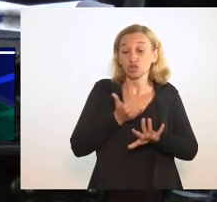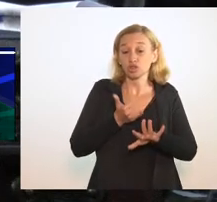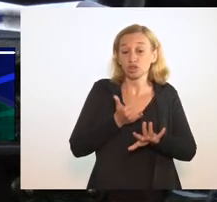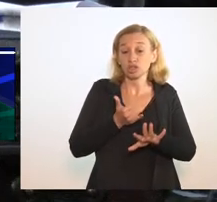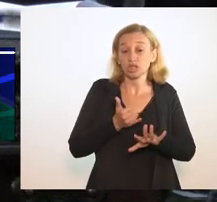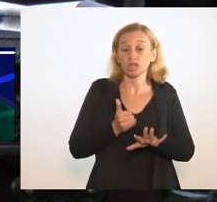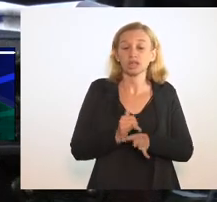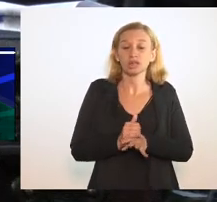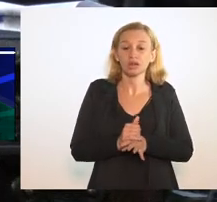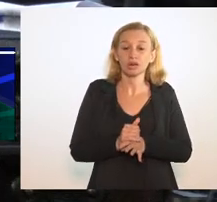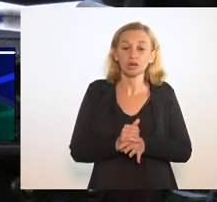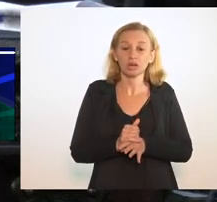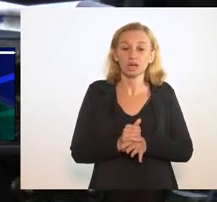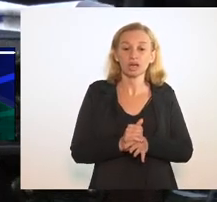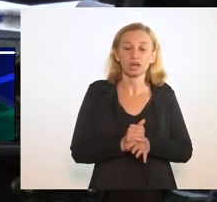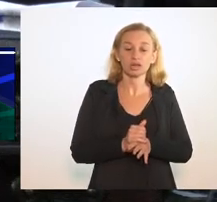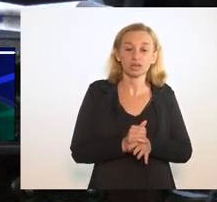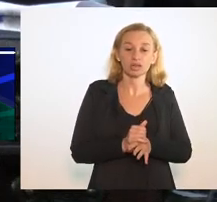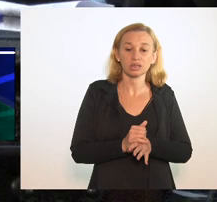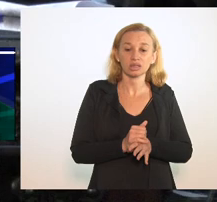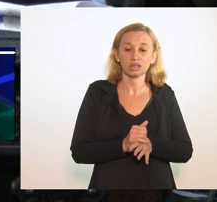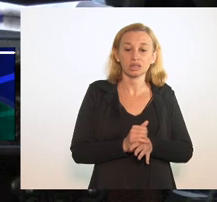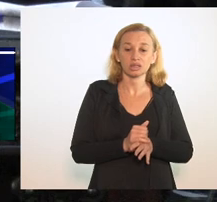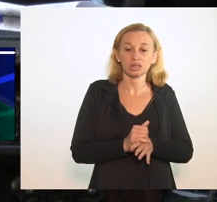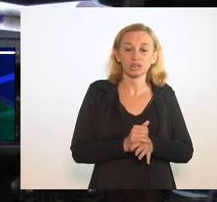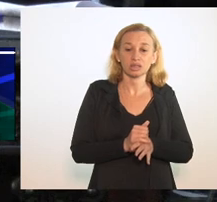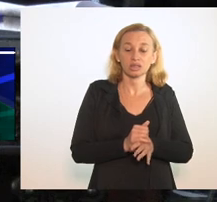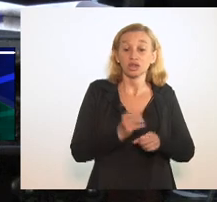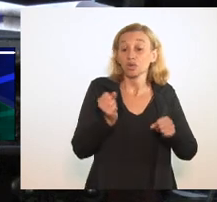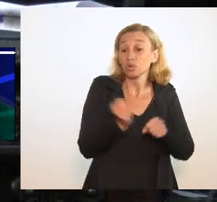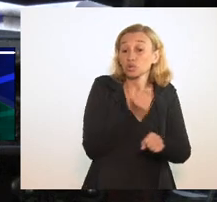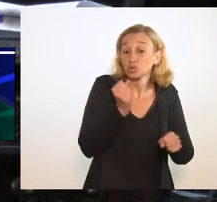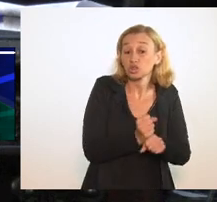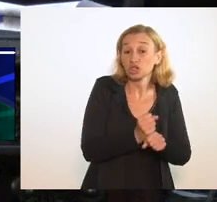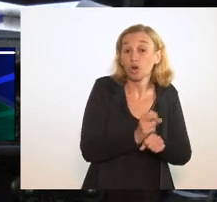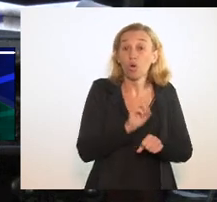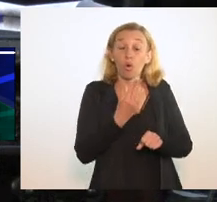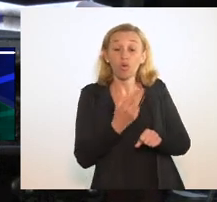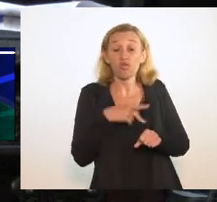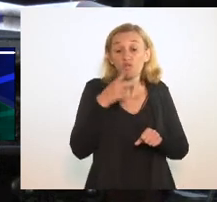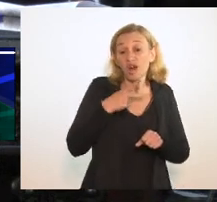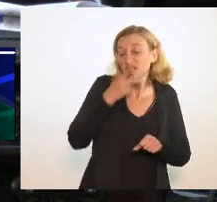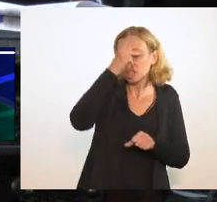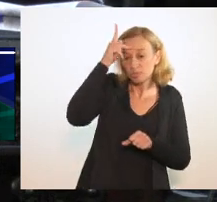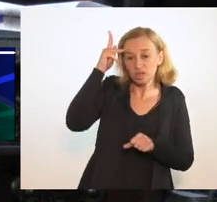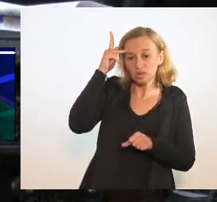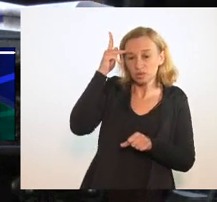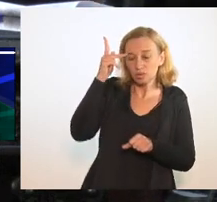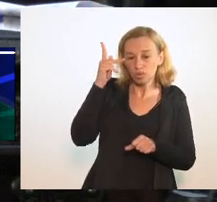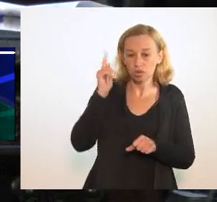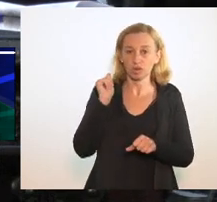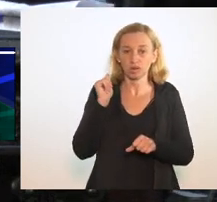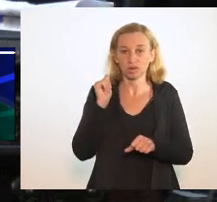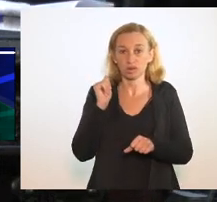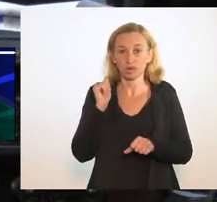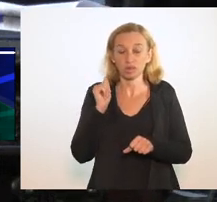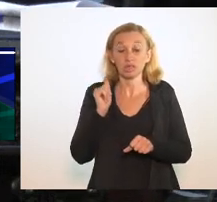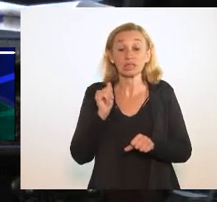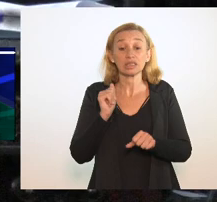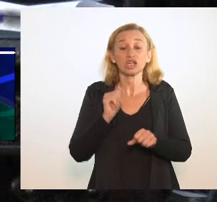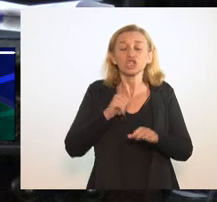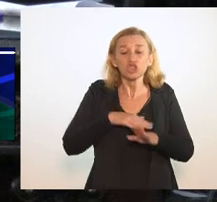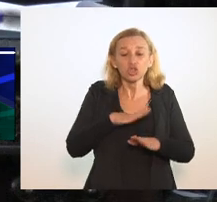Não nos cabe nos apropriarmos da construção e da fala das pessoas do nosso povo e de